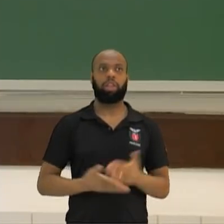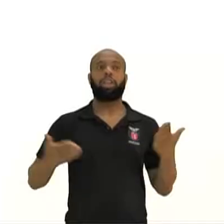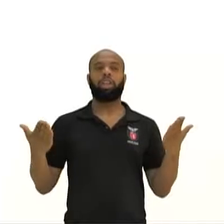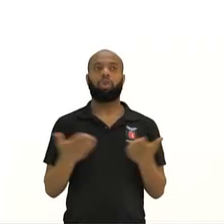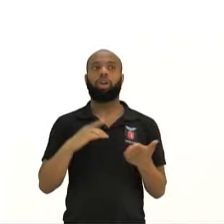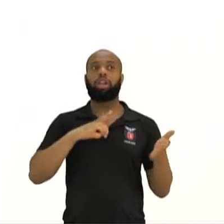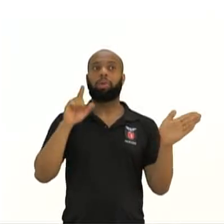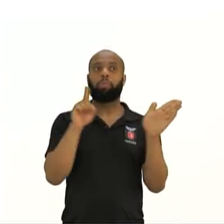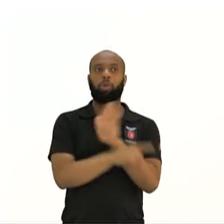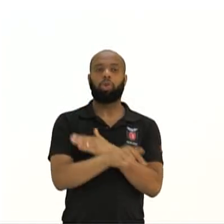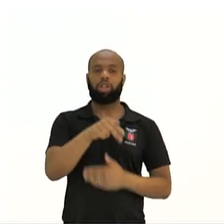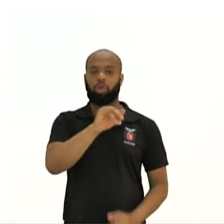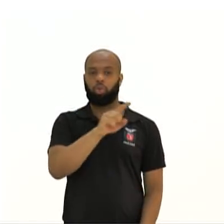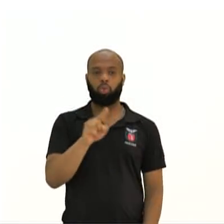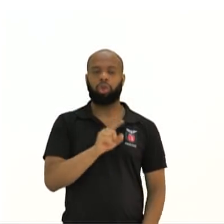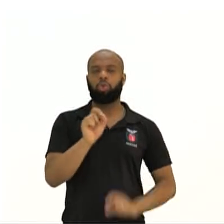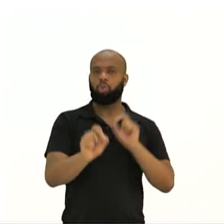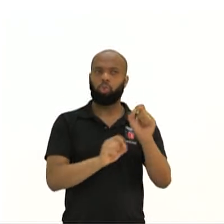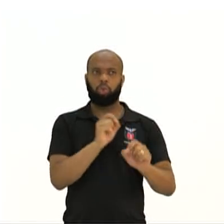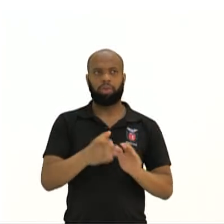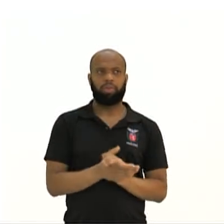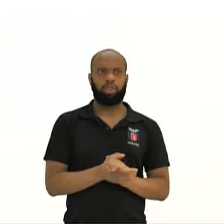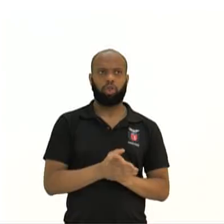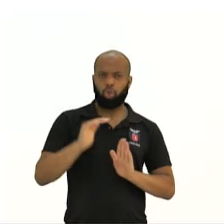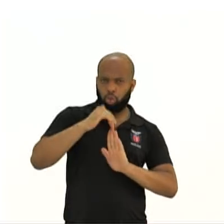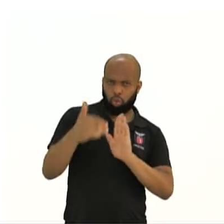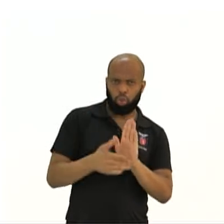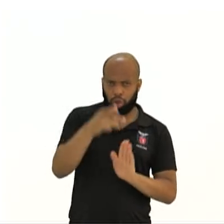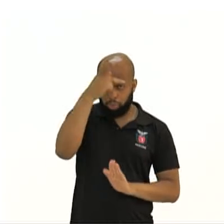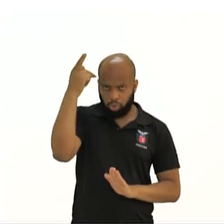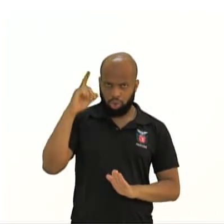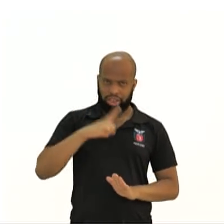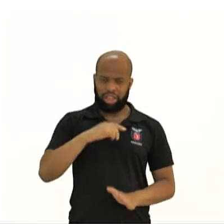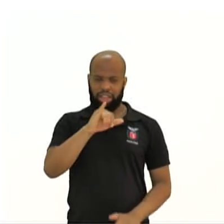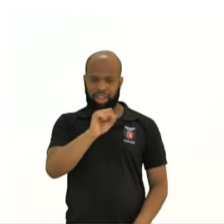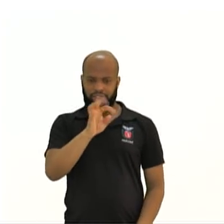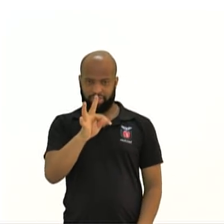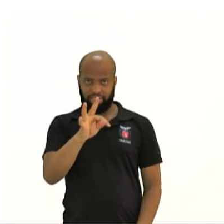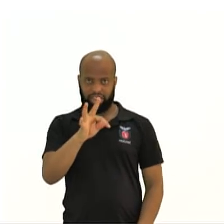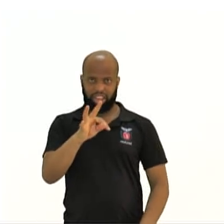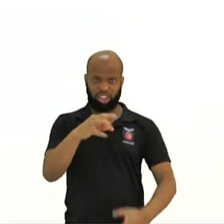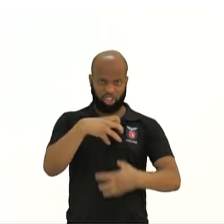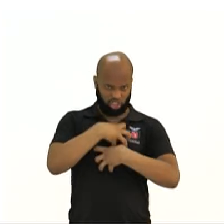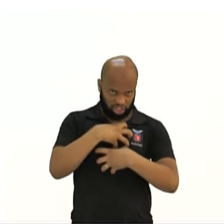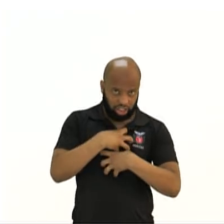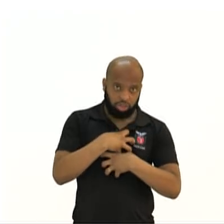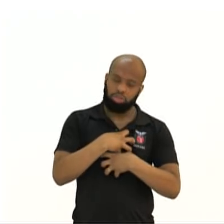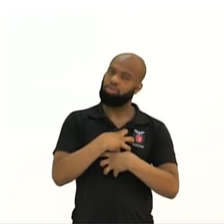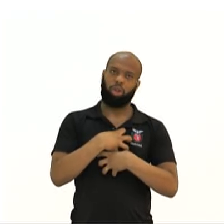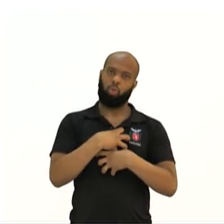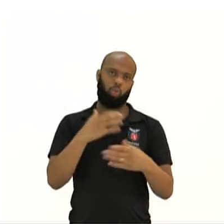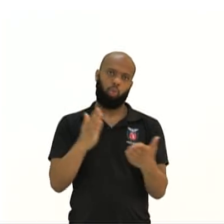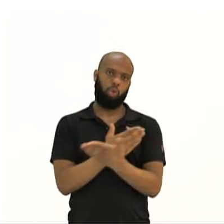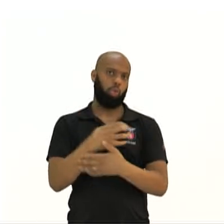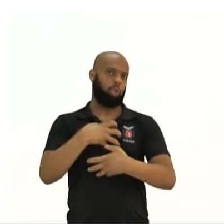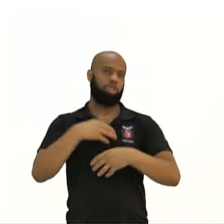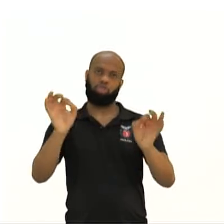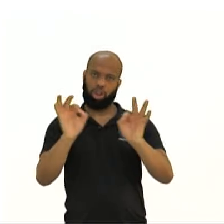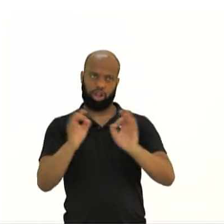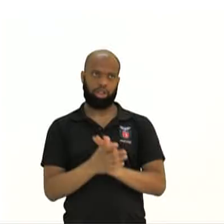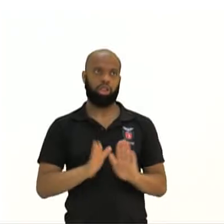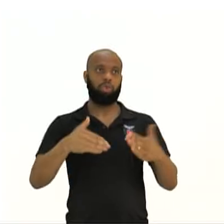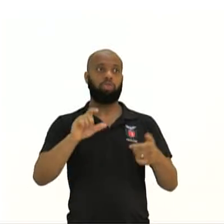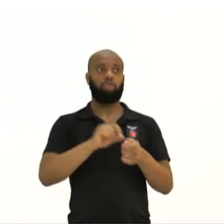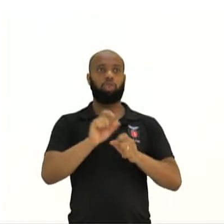Temos um quiz aqui que diz o seguinte: nem todos os portadores das ISTs são sintomáticos, né? Isso faz com